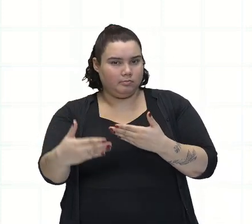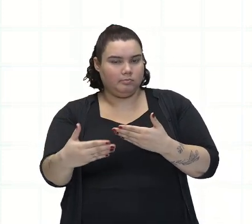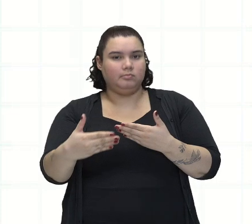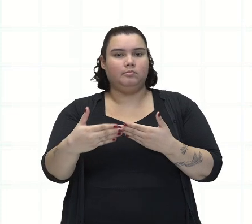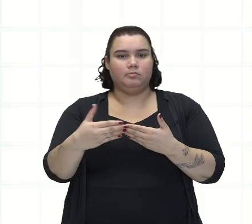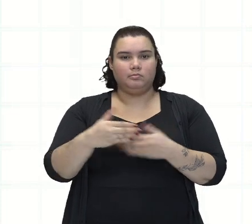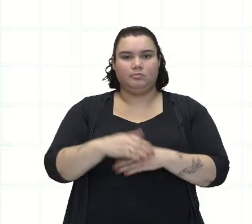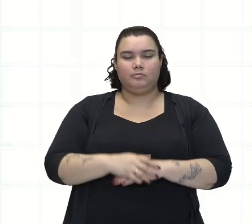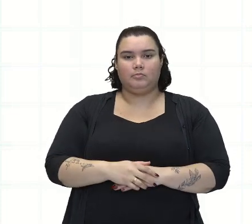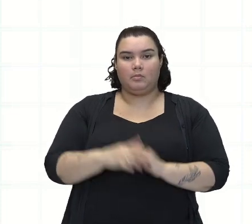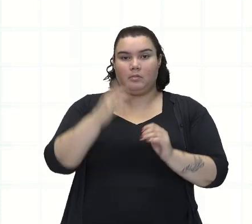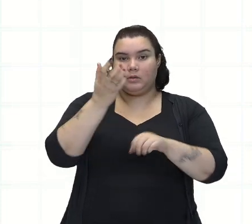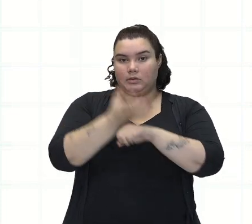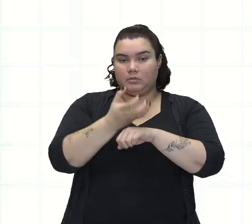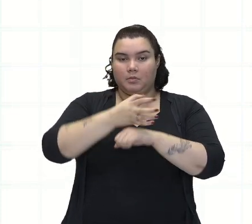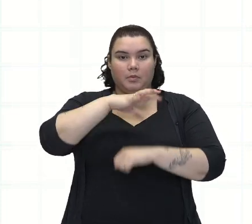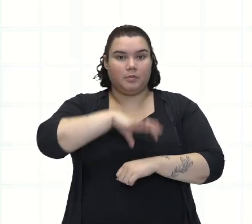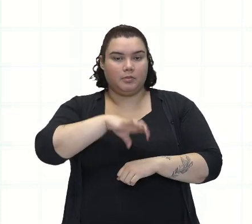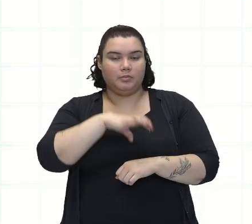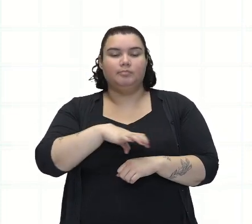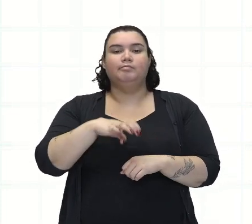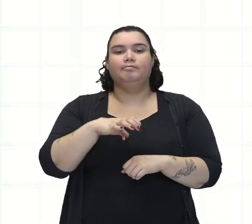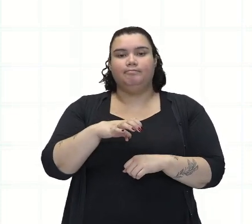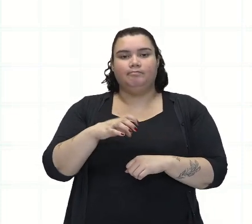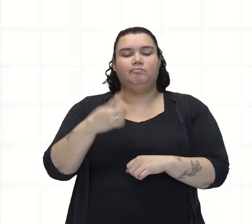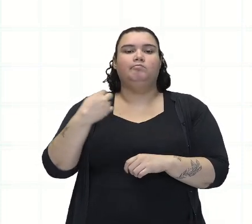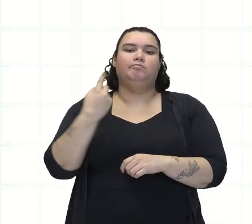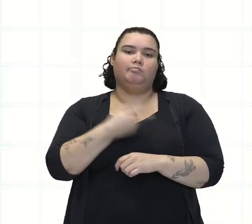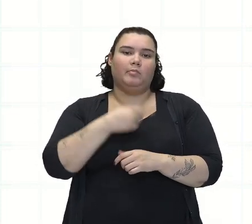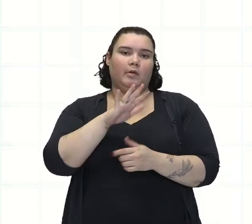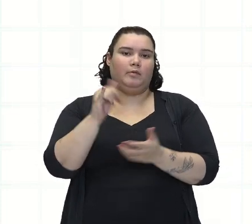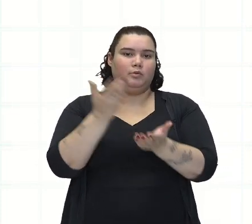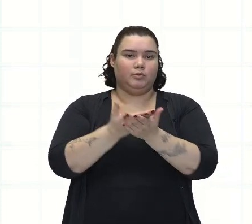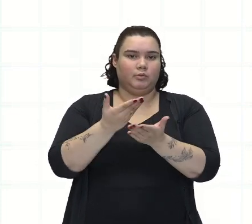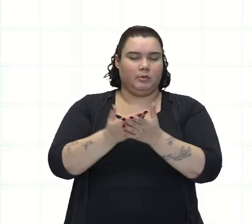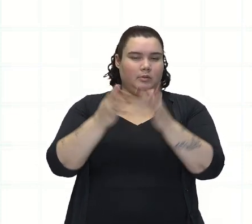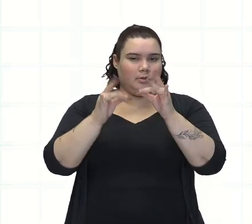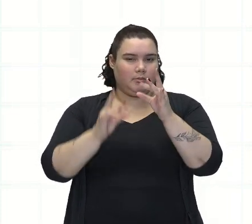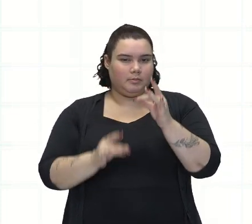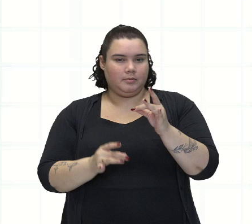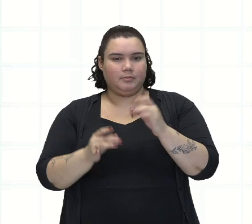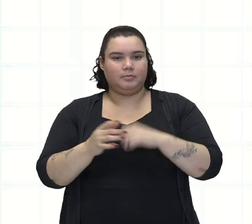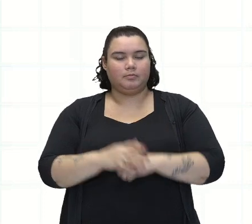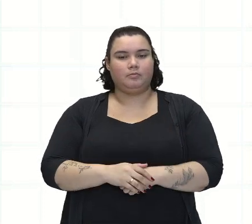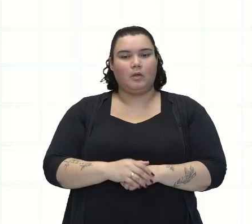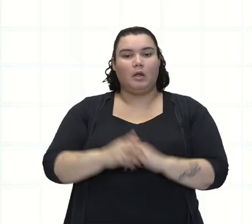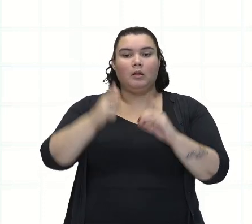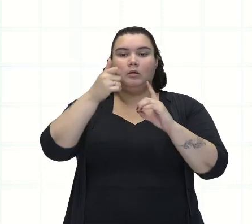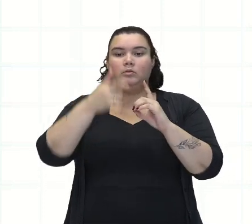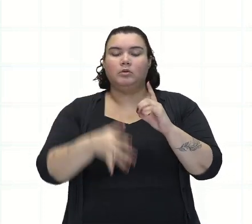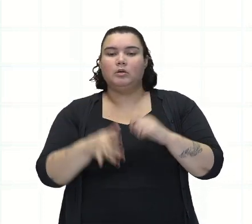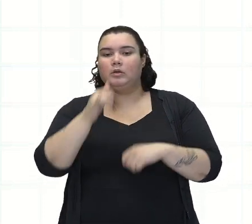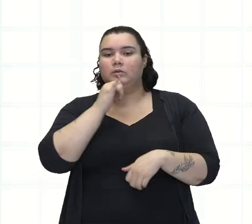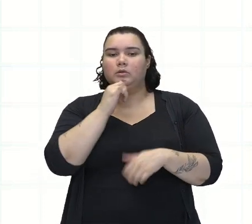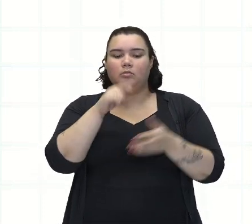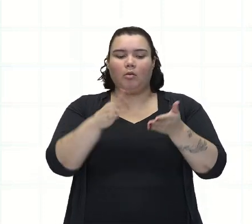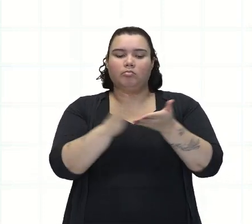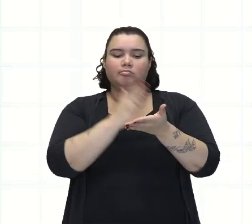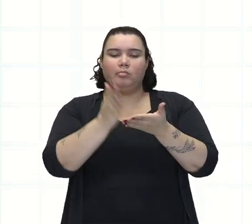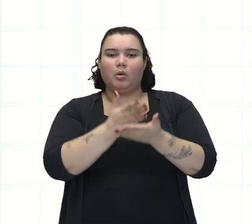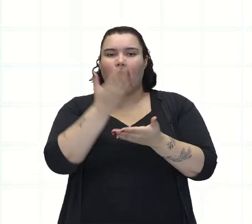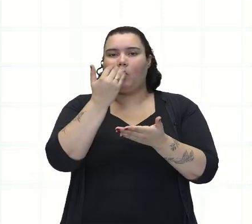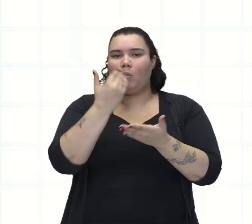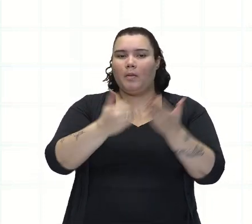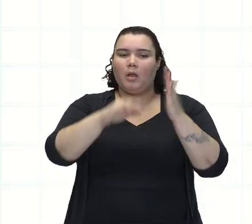nossas aulas de língua portuguesa, nós vamos ver mais sobre isso. Descrição, um exemplo, cardápio de